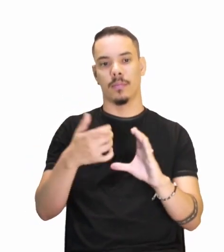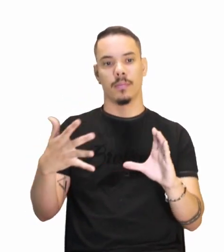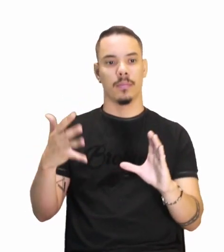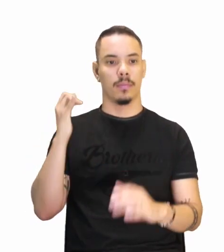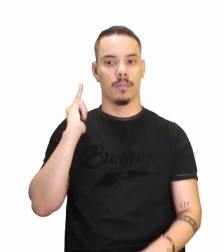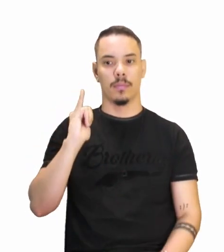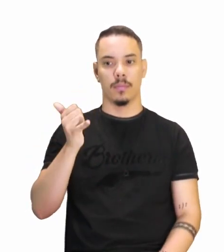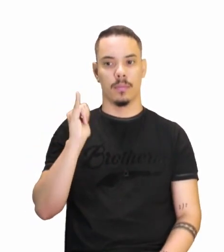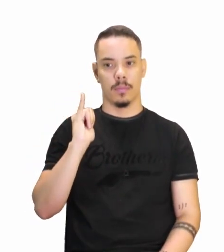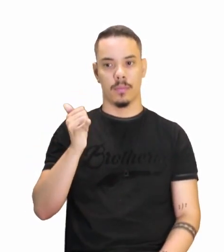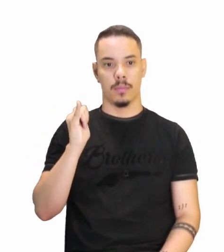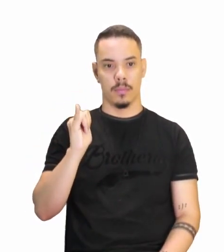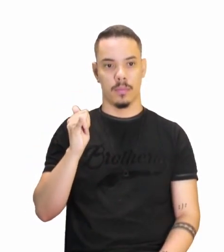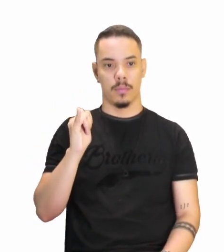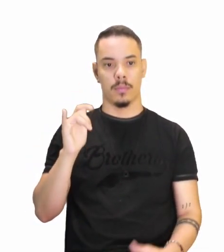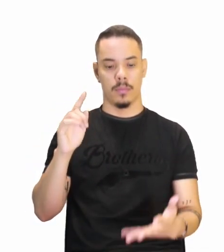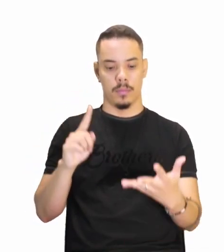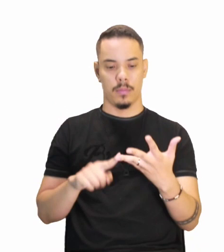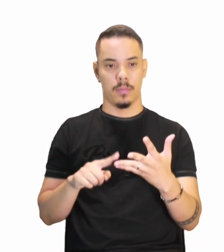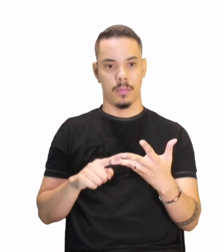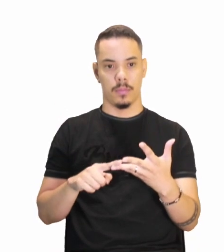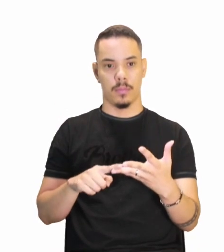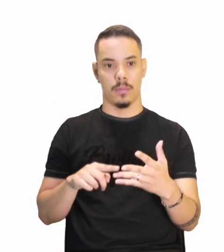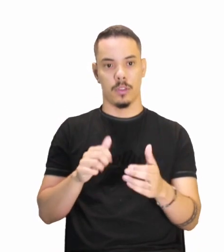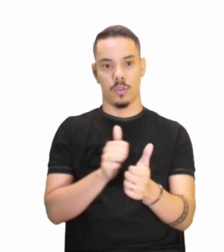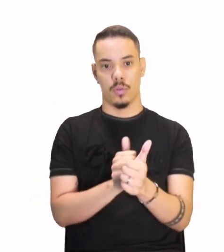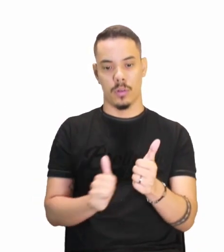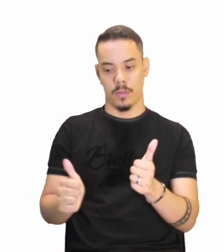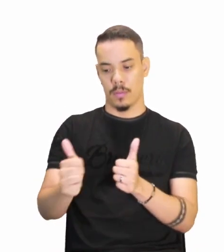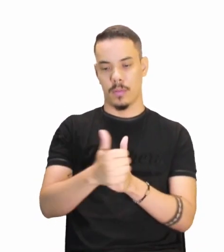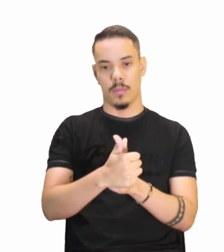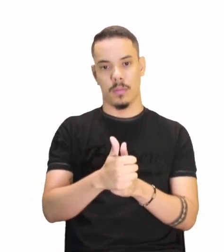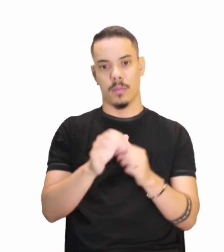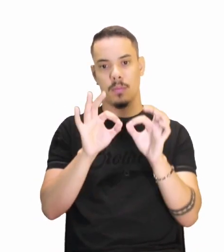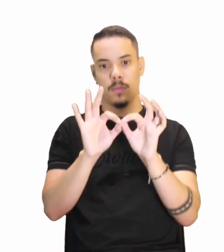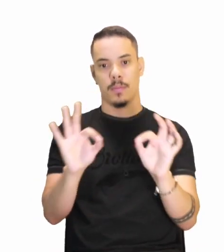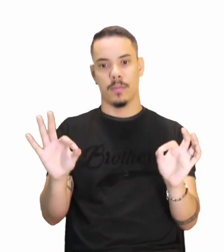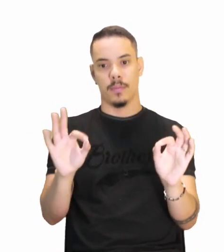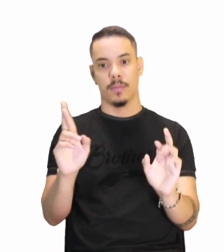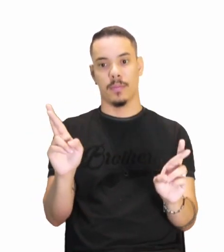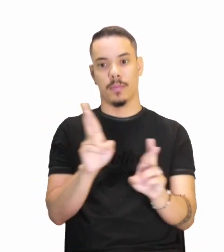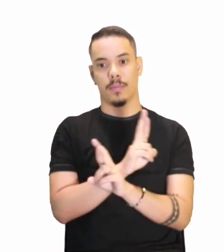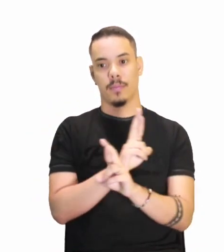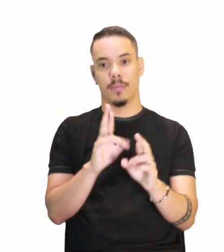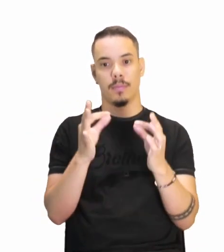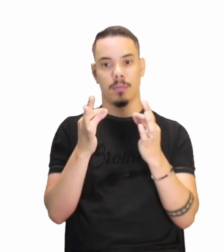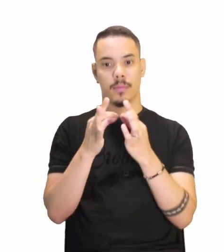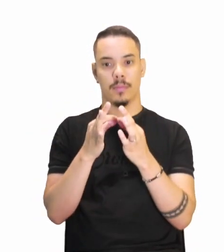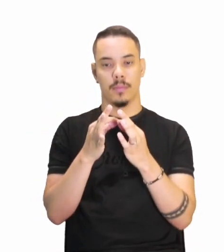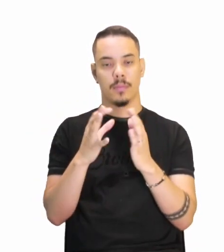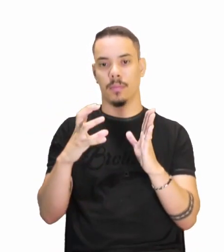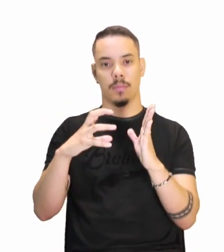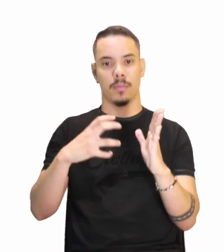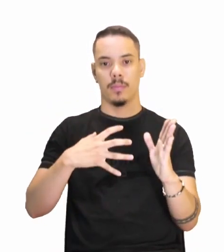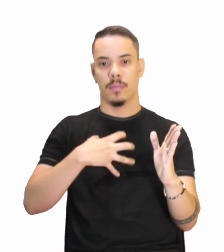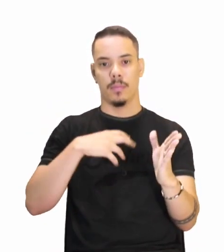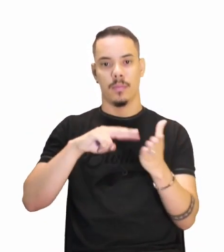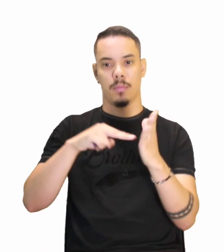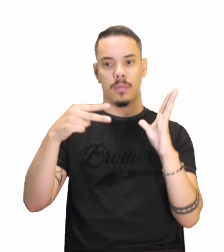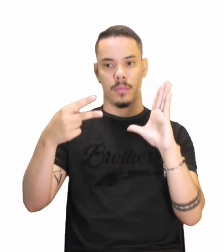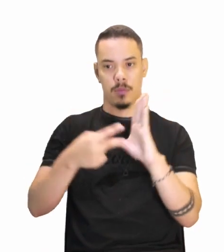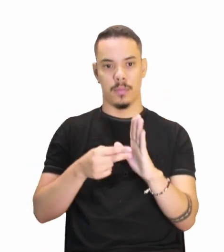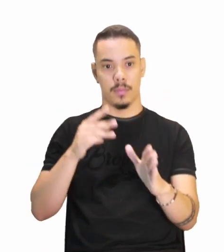efeitos narrados de justaposição de frase que relaciona simpática semânticamente